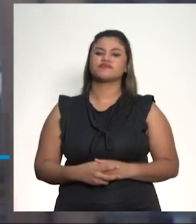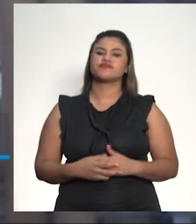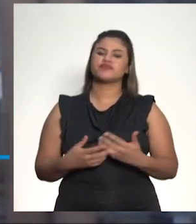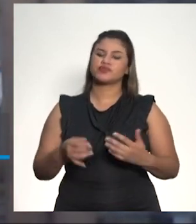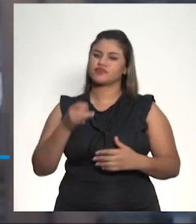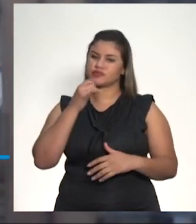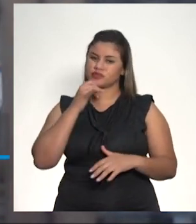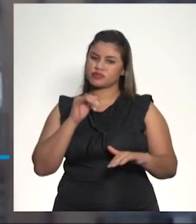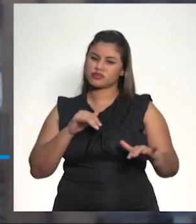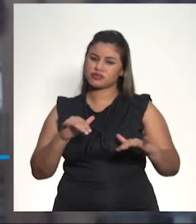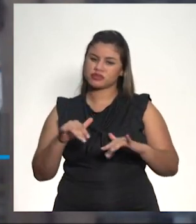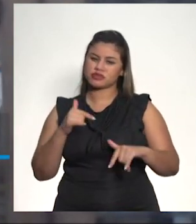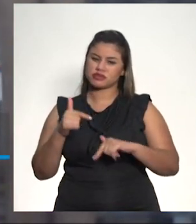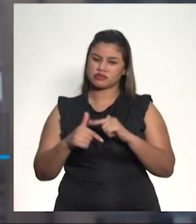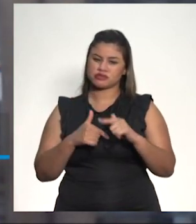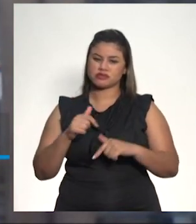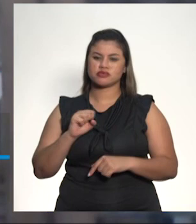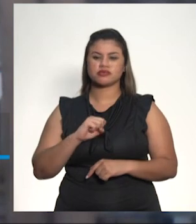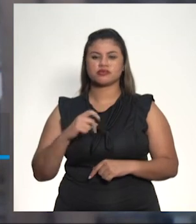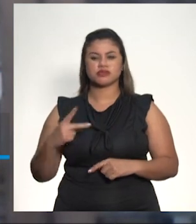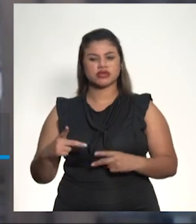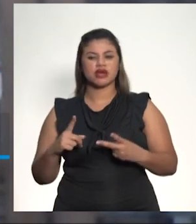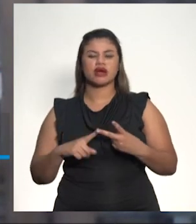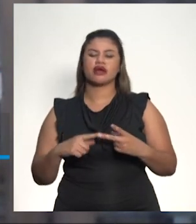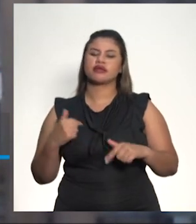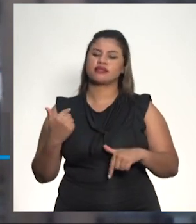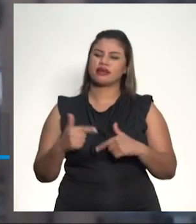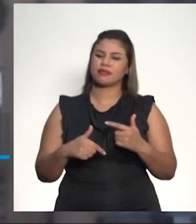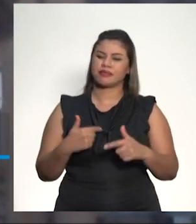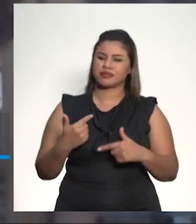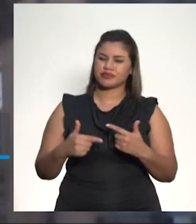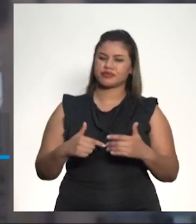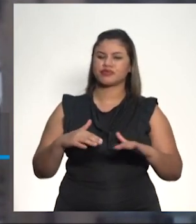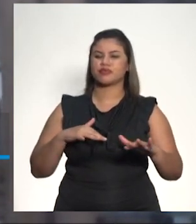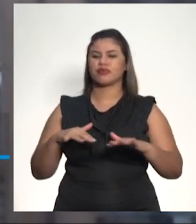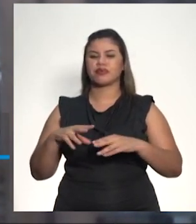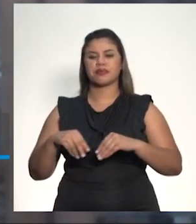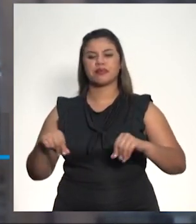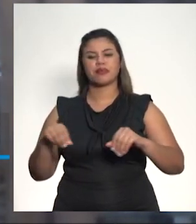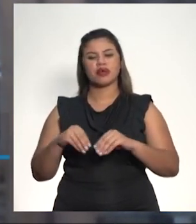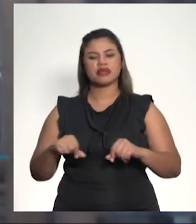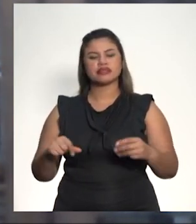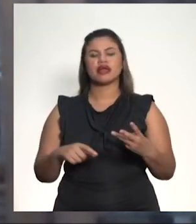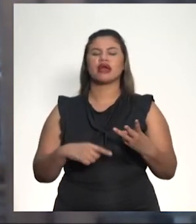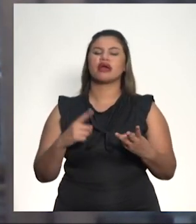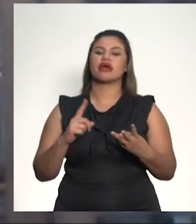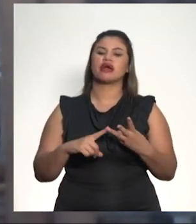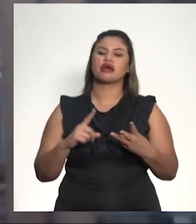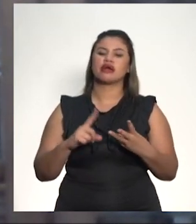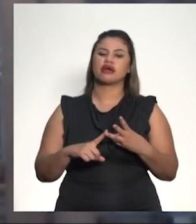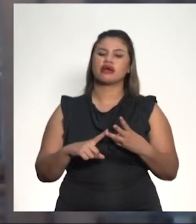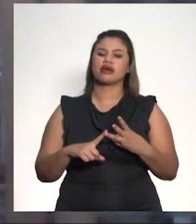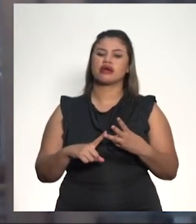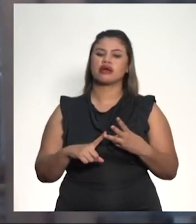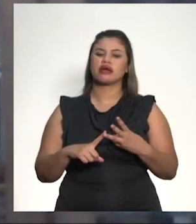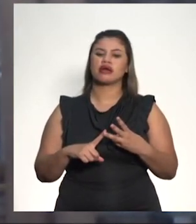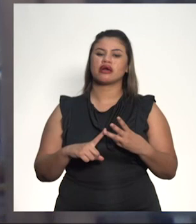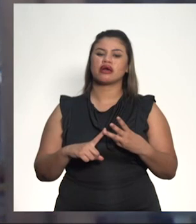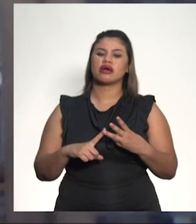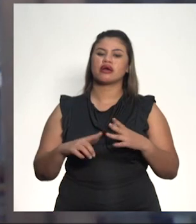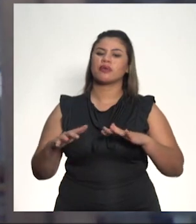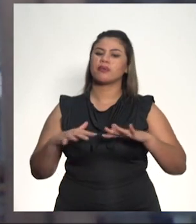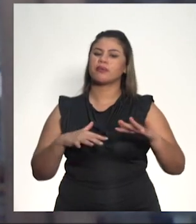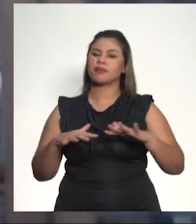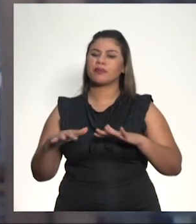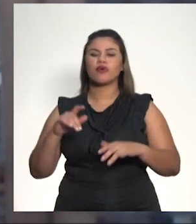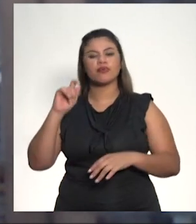o movimento dos trabalhadores operários, movimentos como o movimento pela terra, o